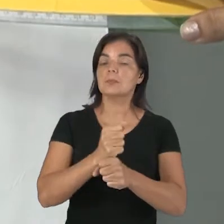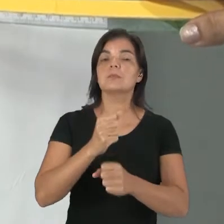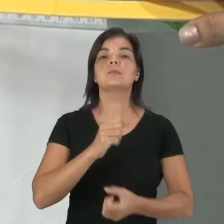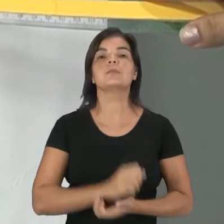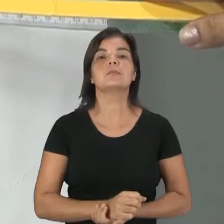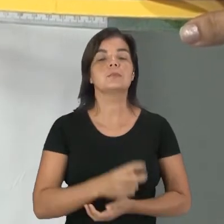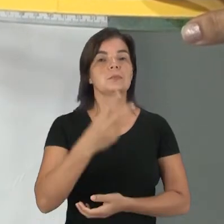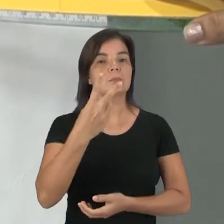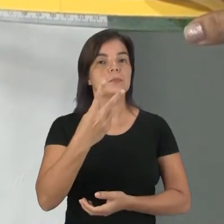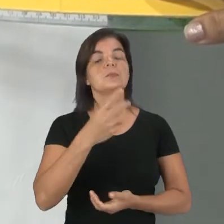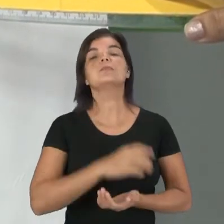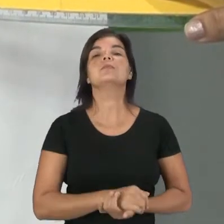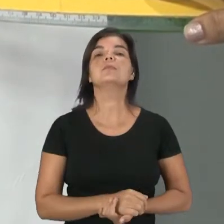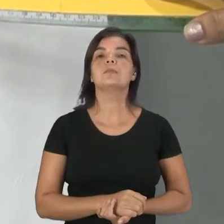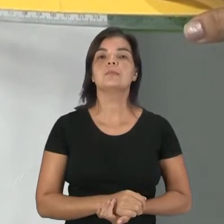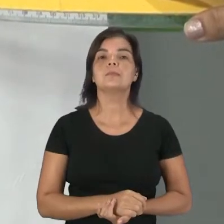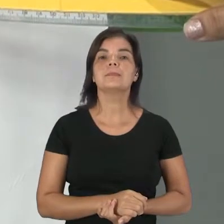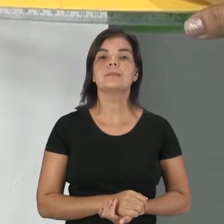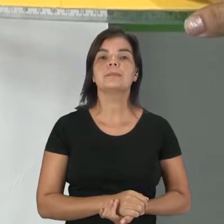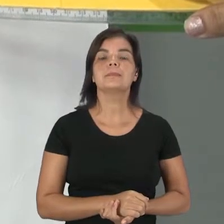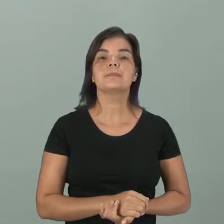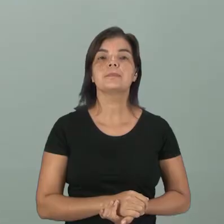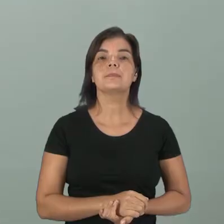mais 2 fica quanto?